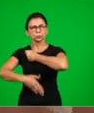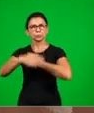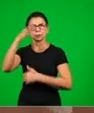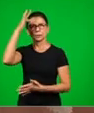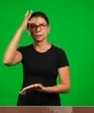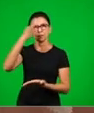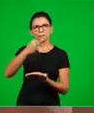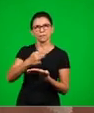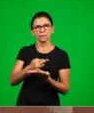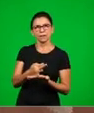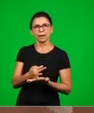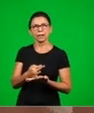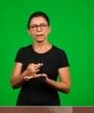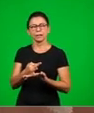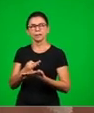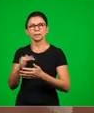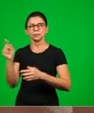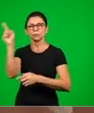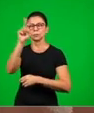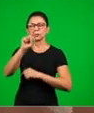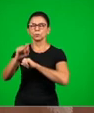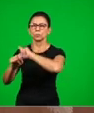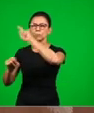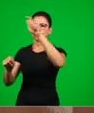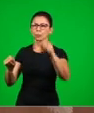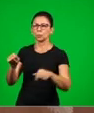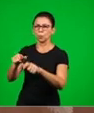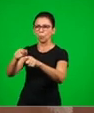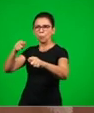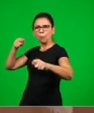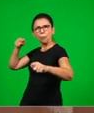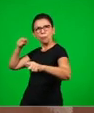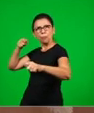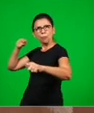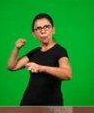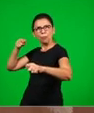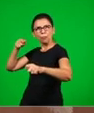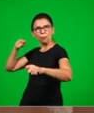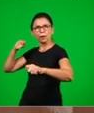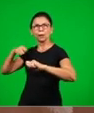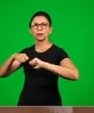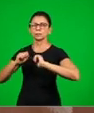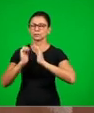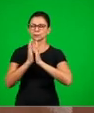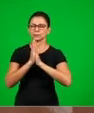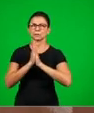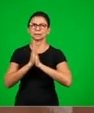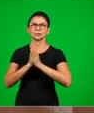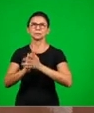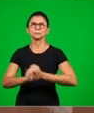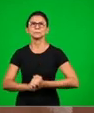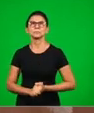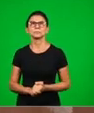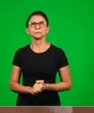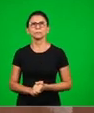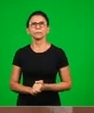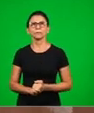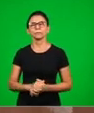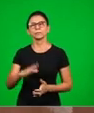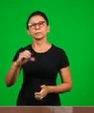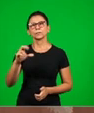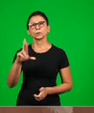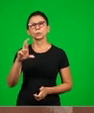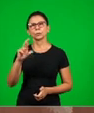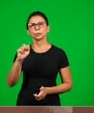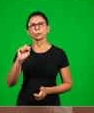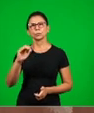mesmo. Firmeza da doutrina que protege o coração. Você está firme. Então, nada, não tem que tirar a couraça, você não tem que